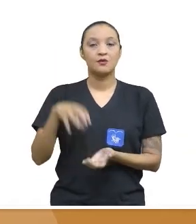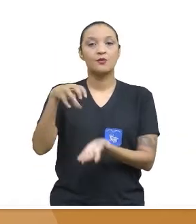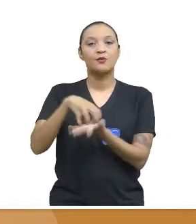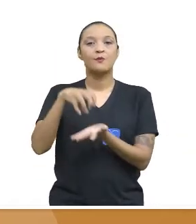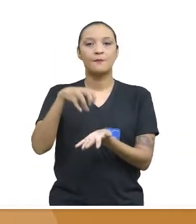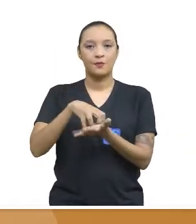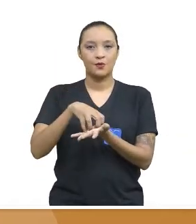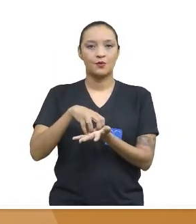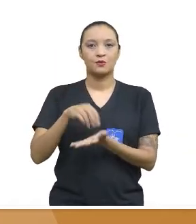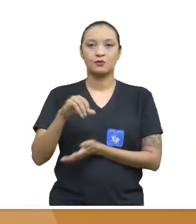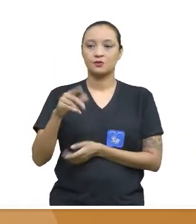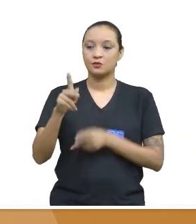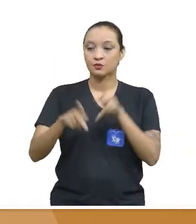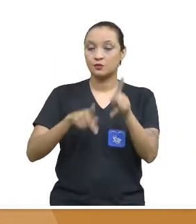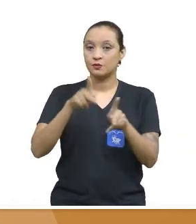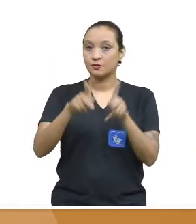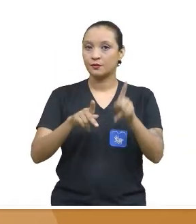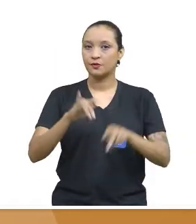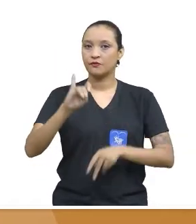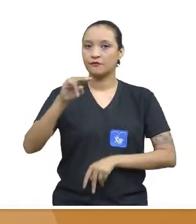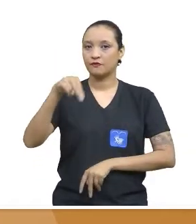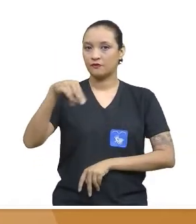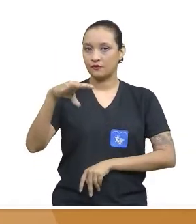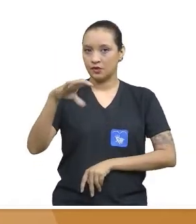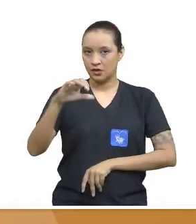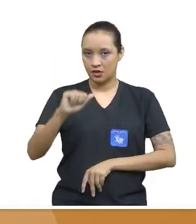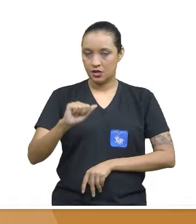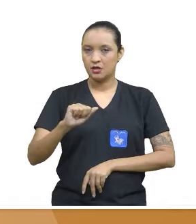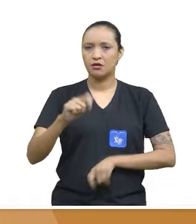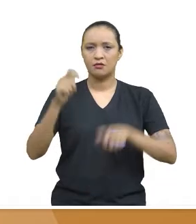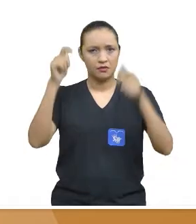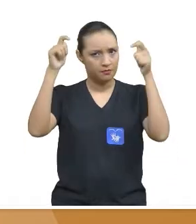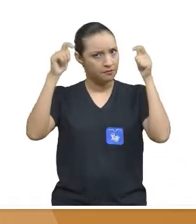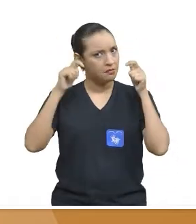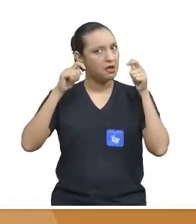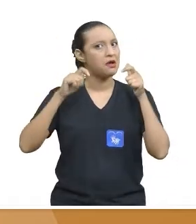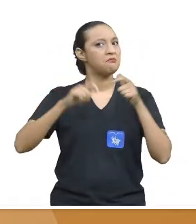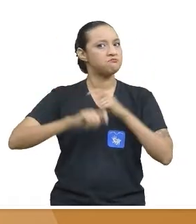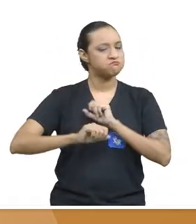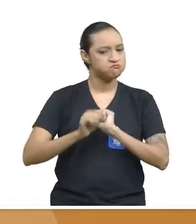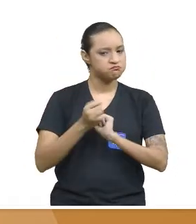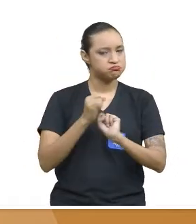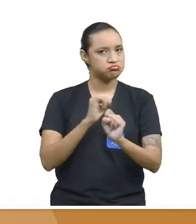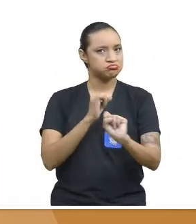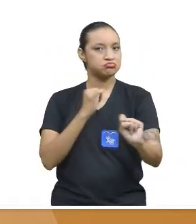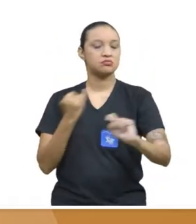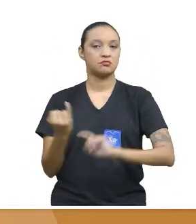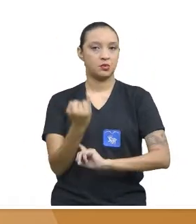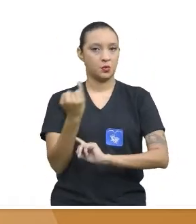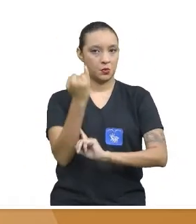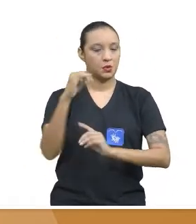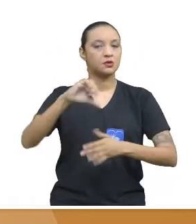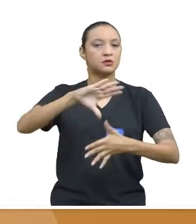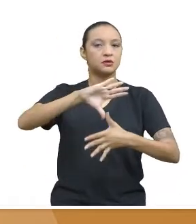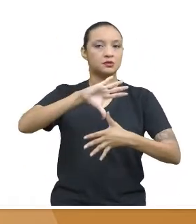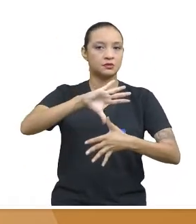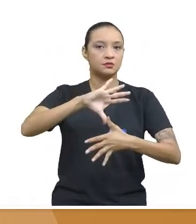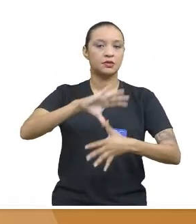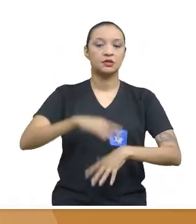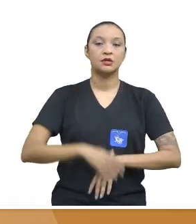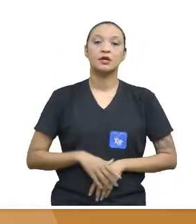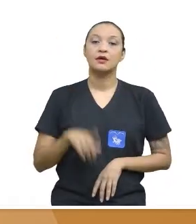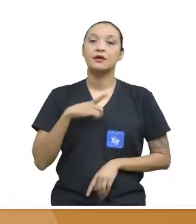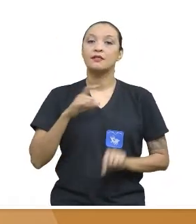Inca, tá? Um dos grandes impérios da América, o Império Inca. E temos aí o vice-reino do Rio